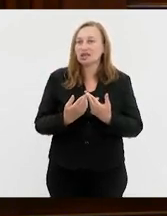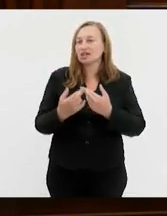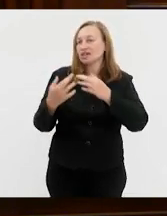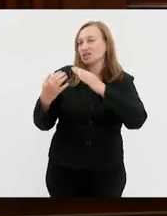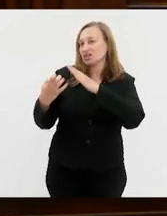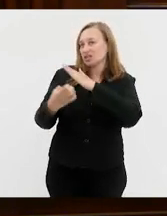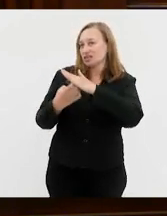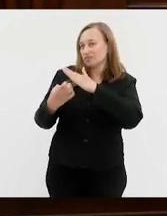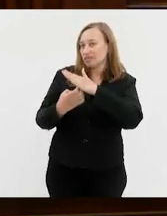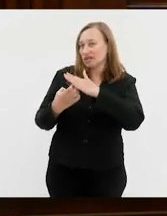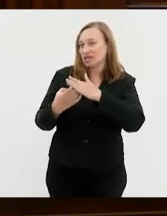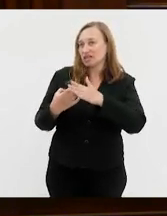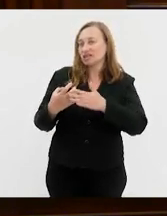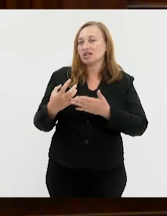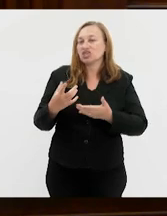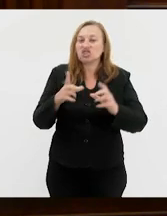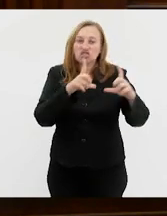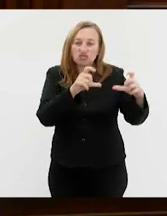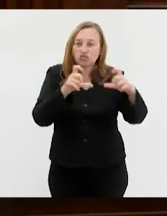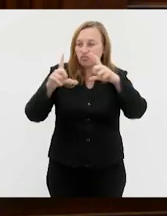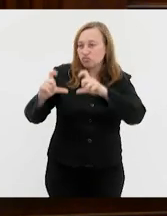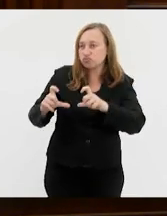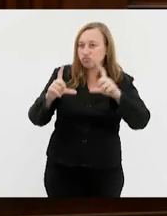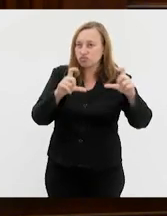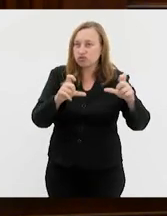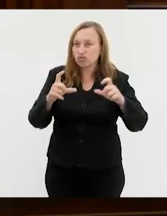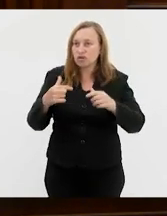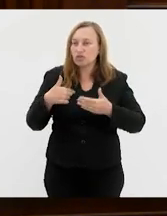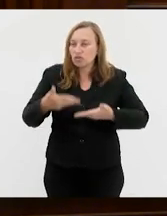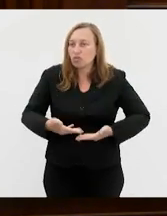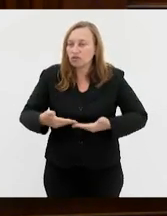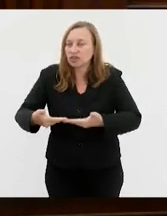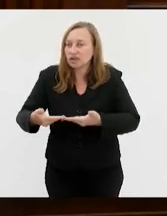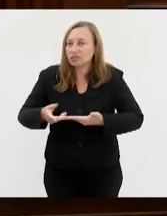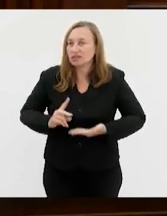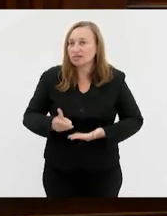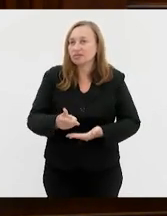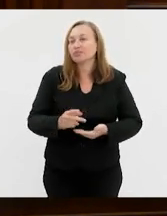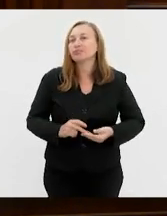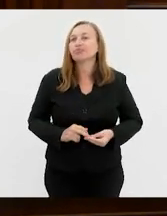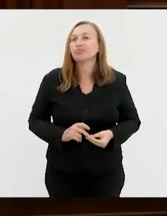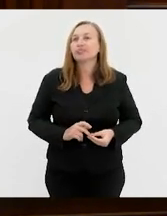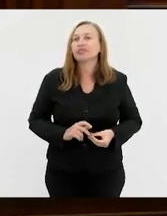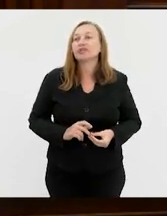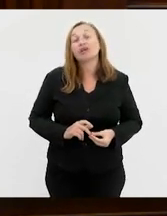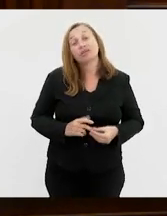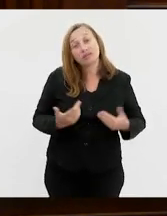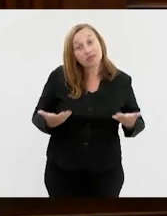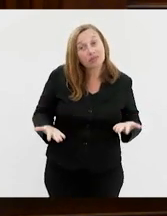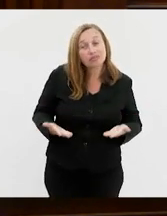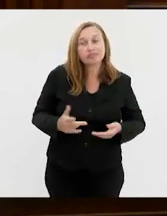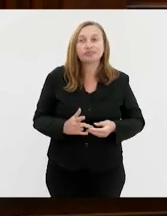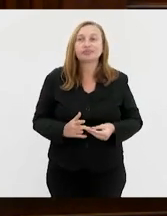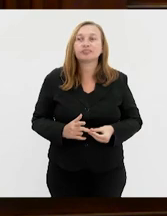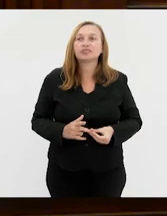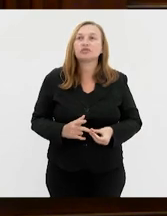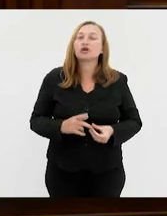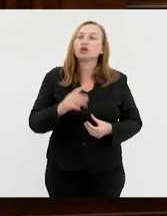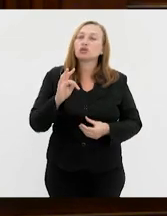gente participava, tirava foto e eu era convidado por eles. Então, Toninho